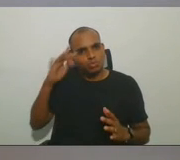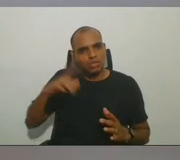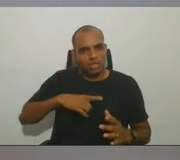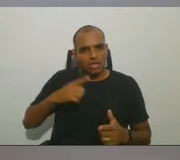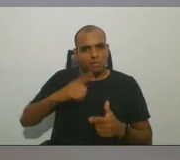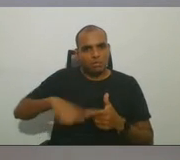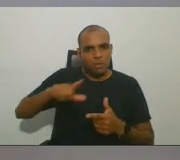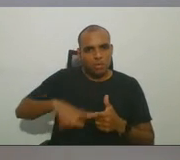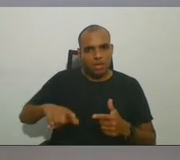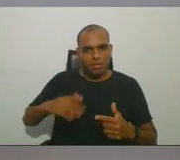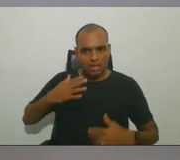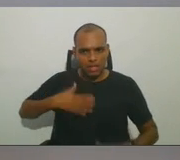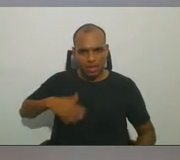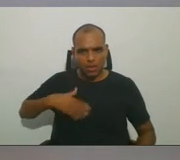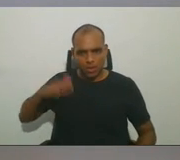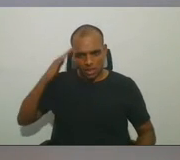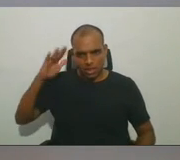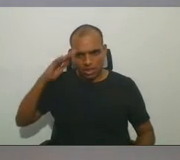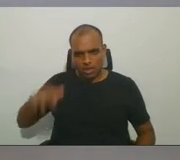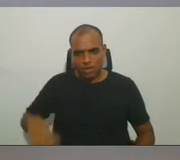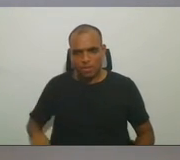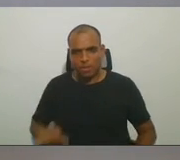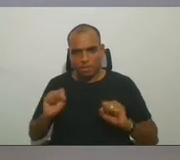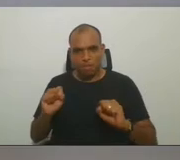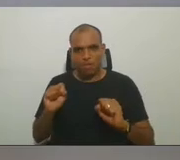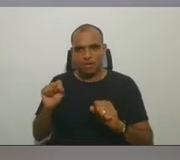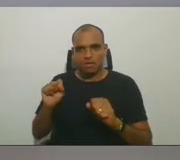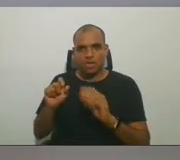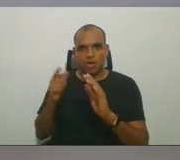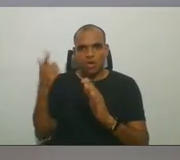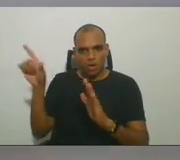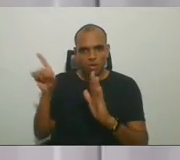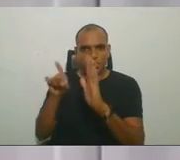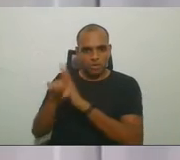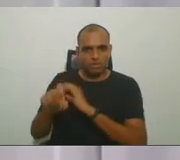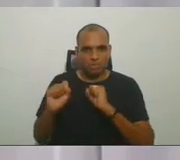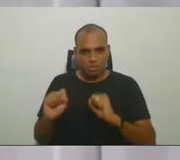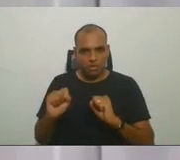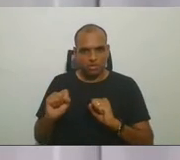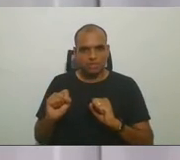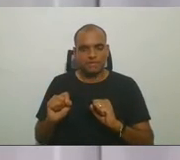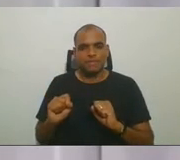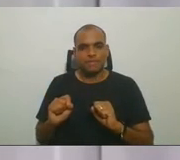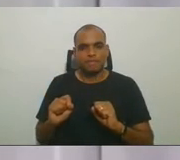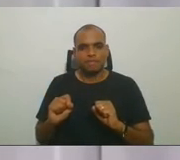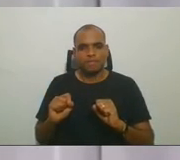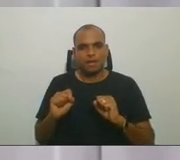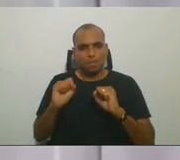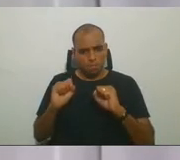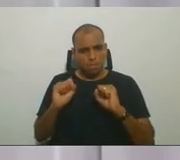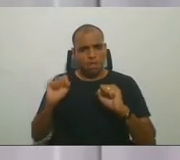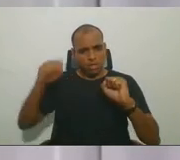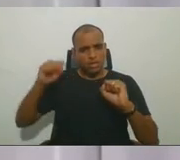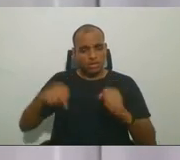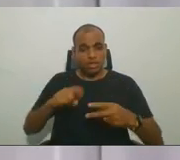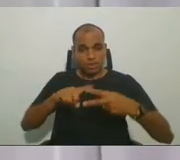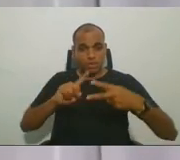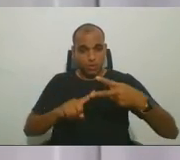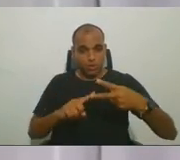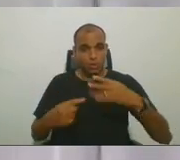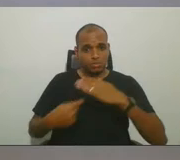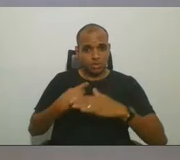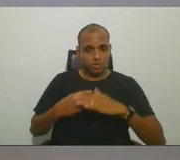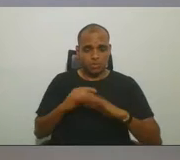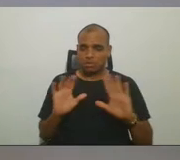Tempo tranquilo para entender? Posso fazer outra? Não. Sim, duas questões, como não?